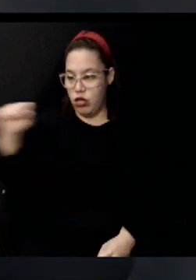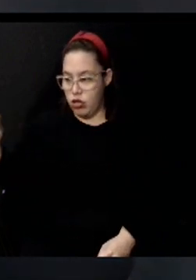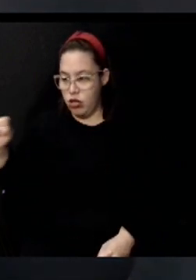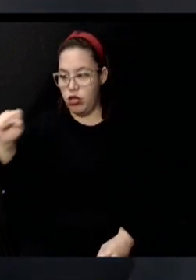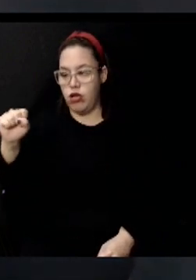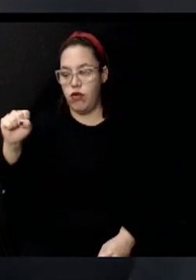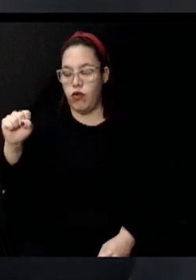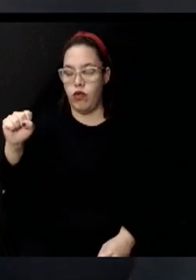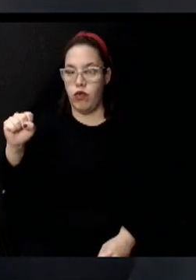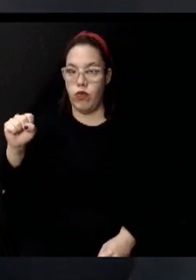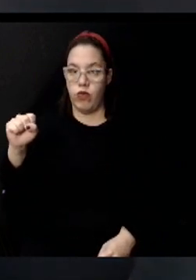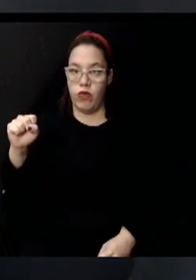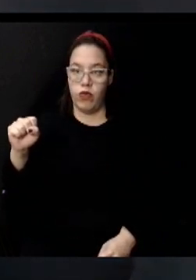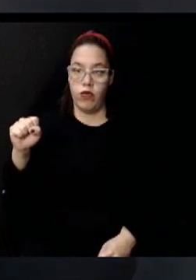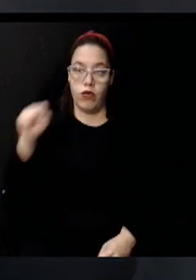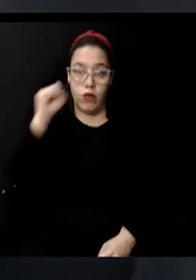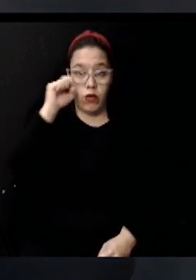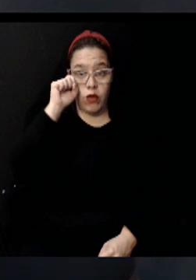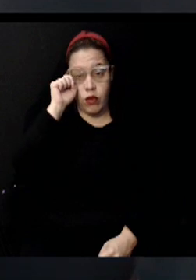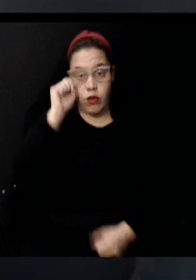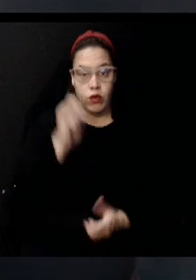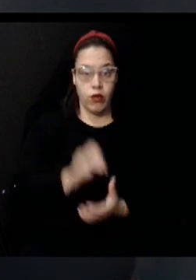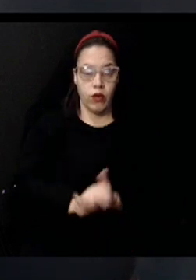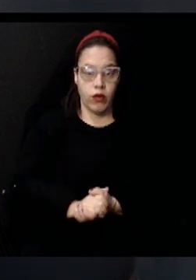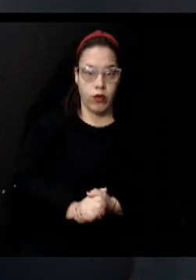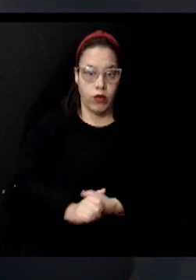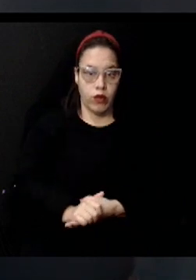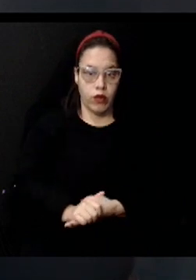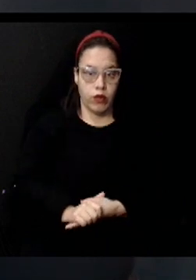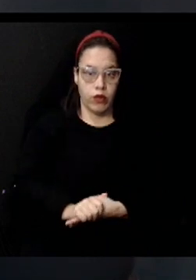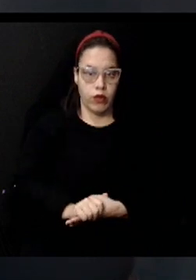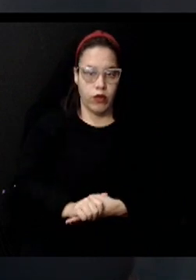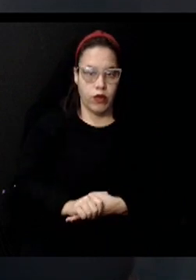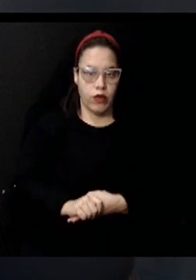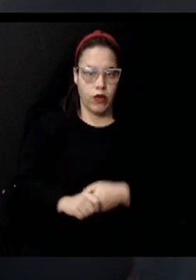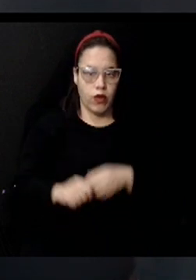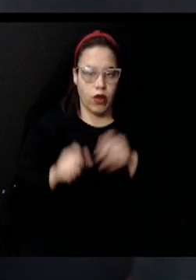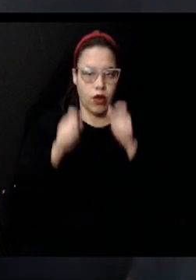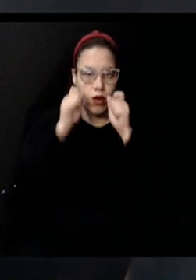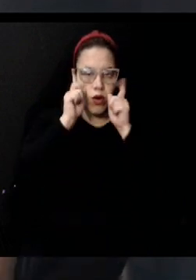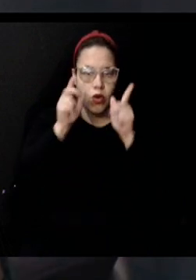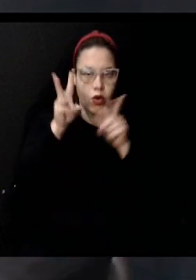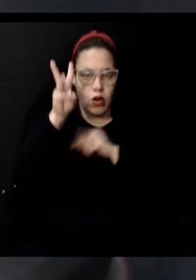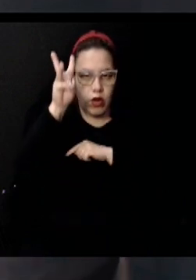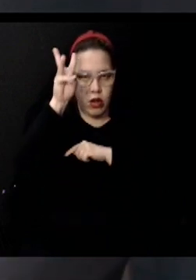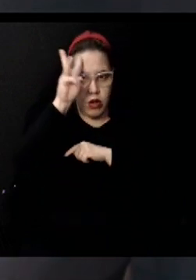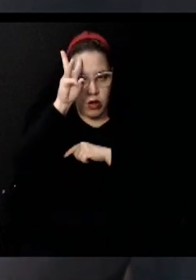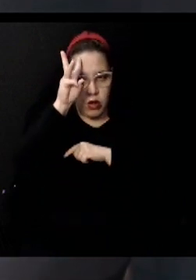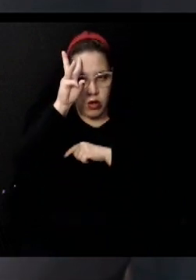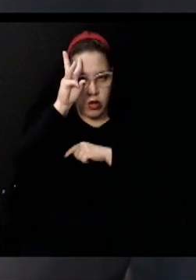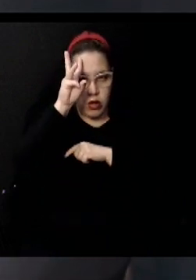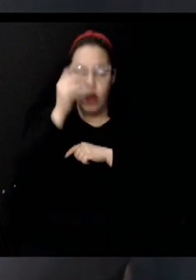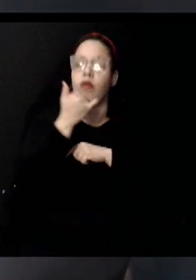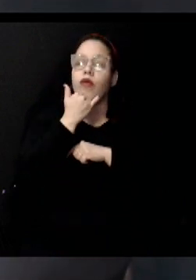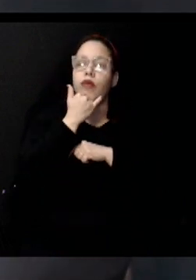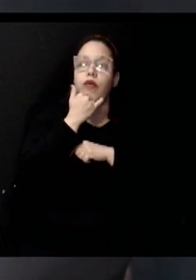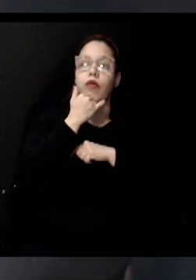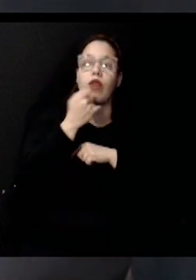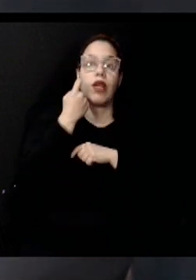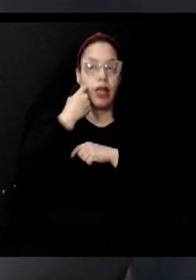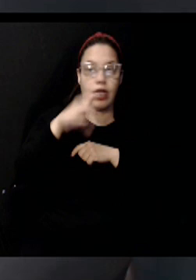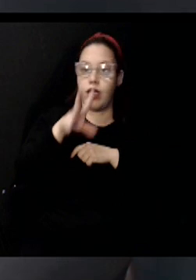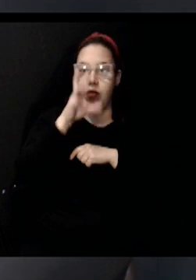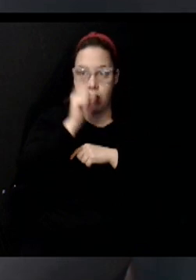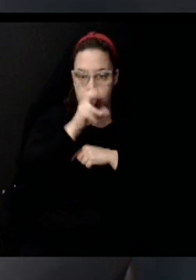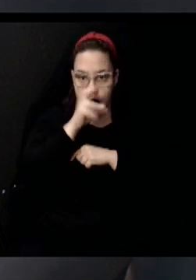assim, eu acordei de sexta para domingo para sábado, sexta para sábado, com dor